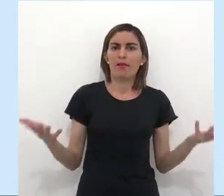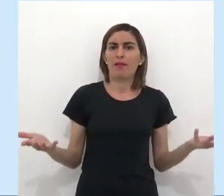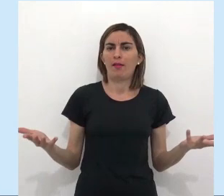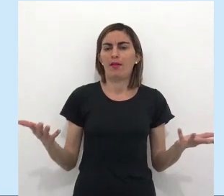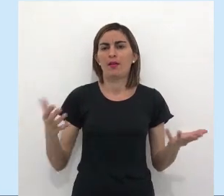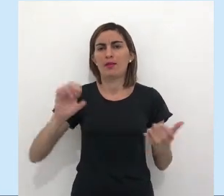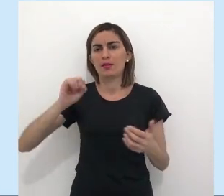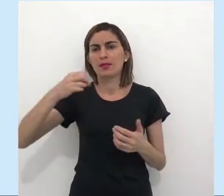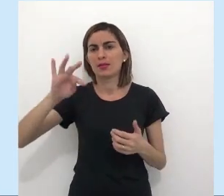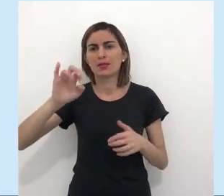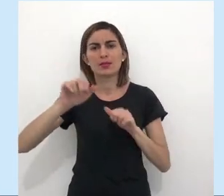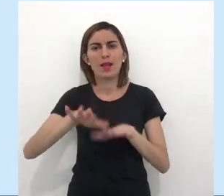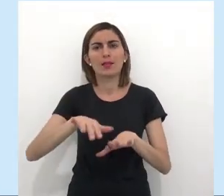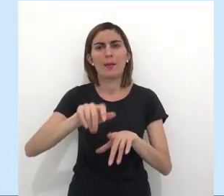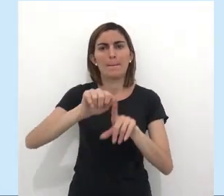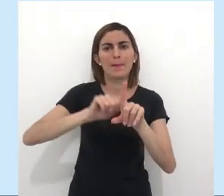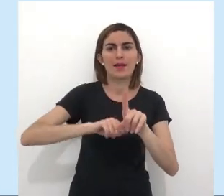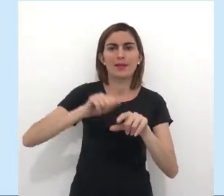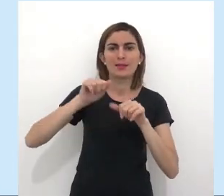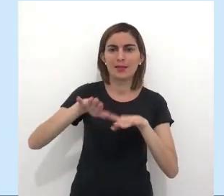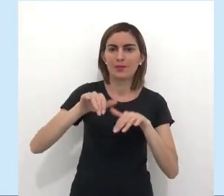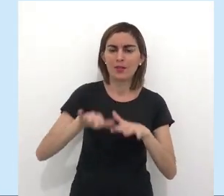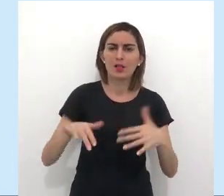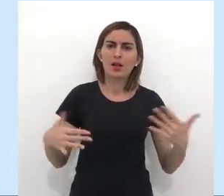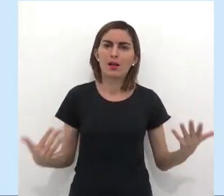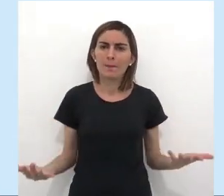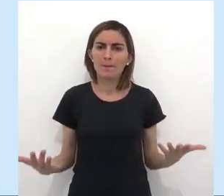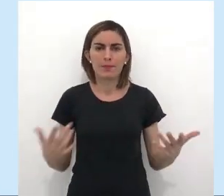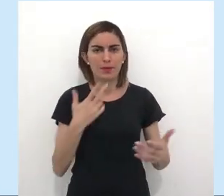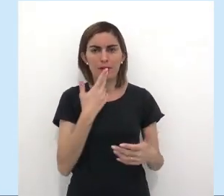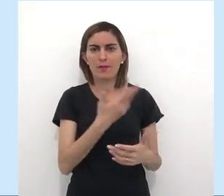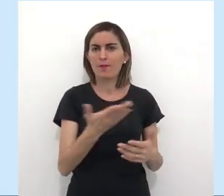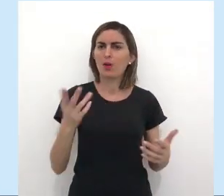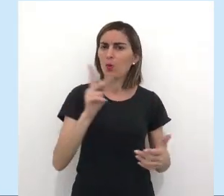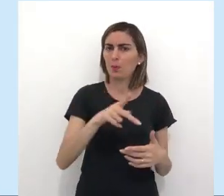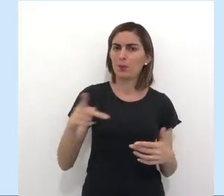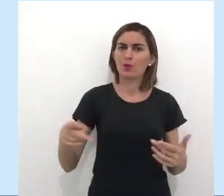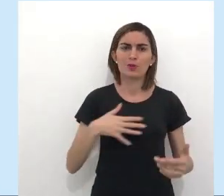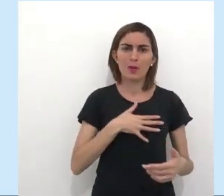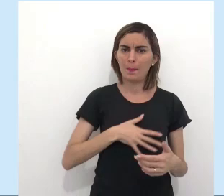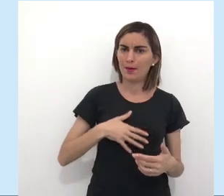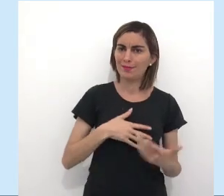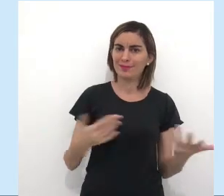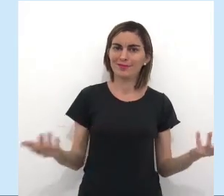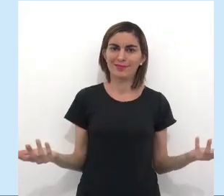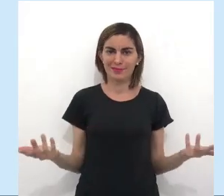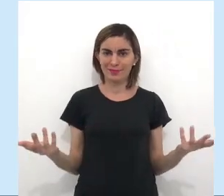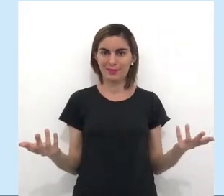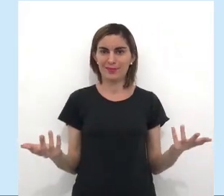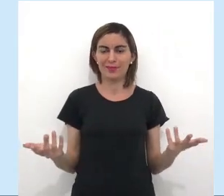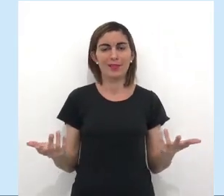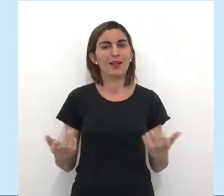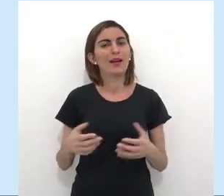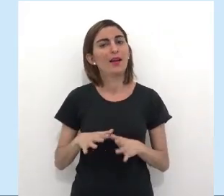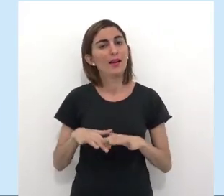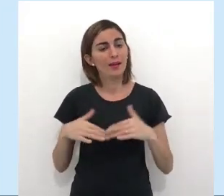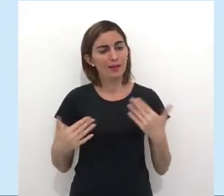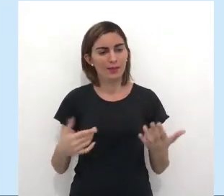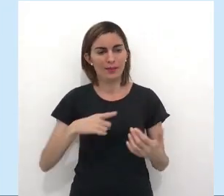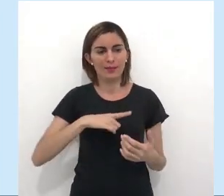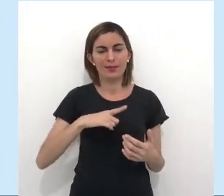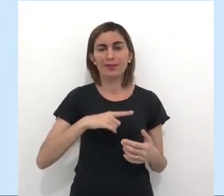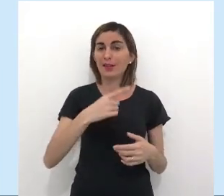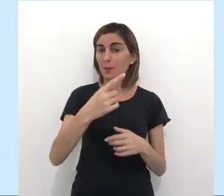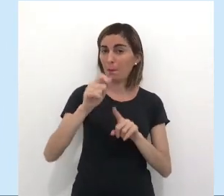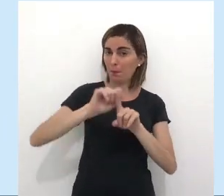professor, é o mês de aniversário de Cláudio, queres ou não queres? Aí você vai dizer, professor, um prazer imenso ter